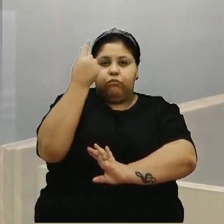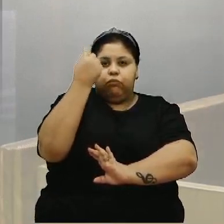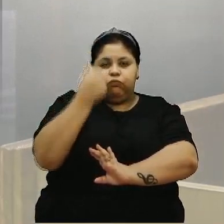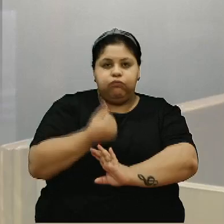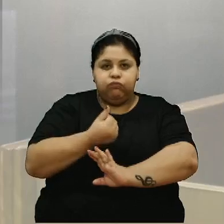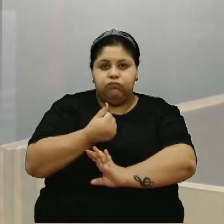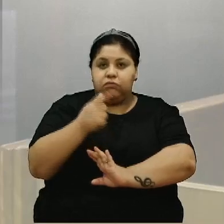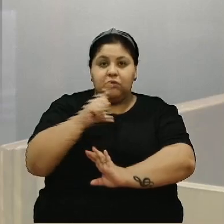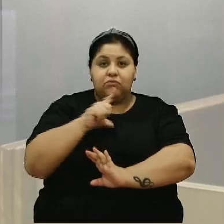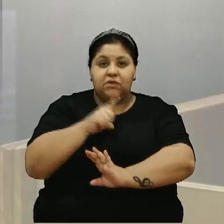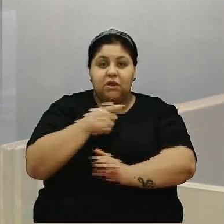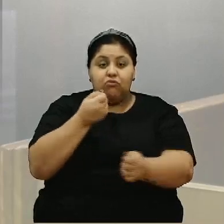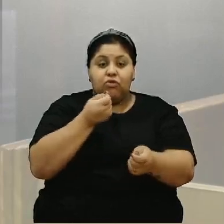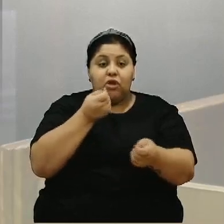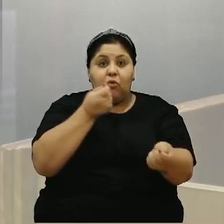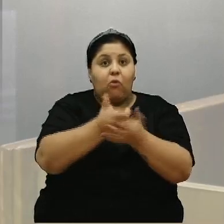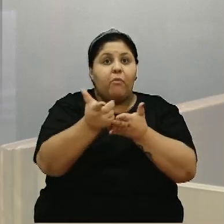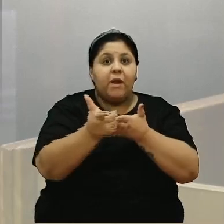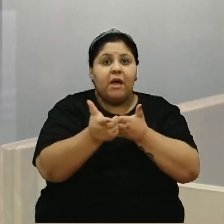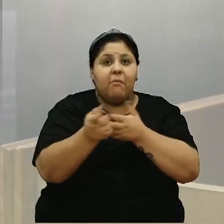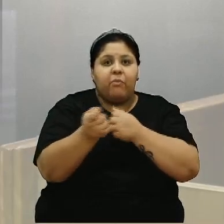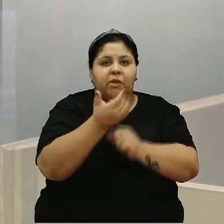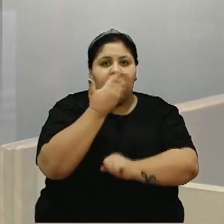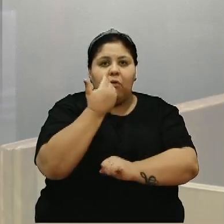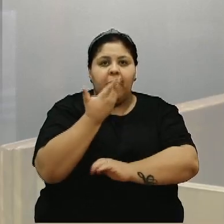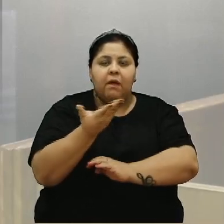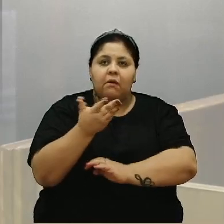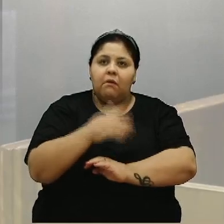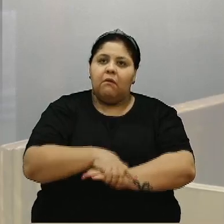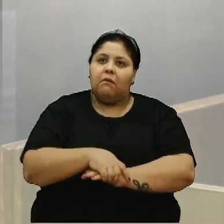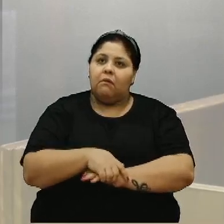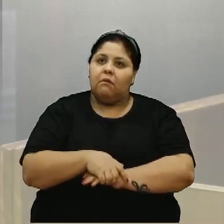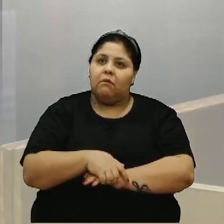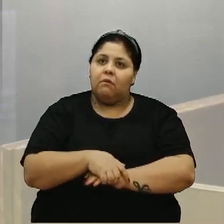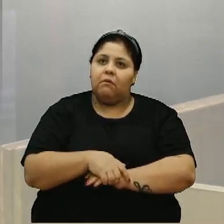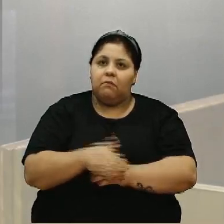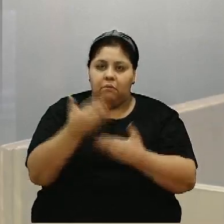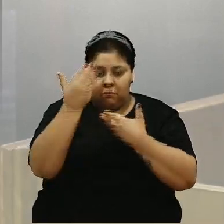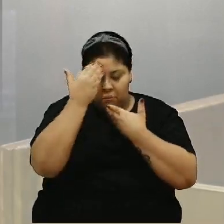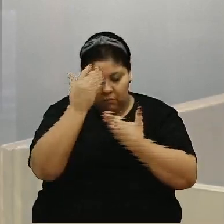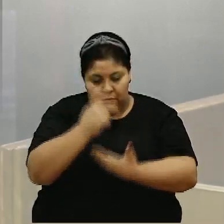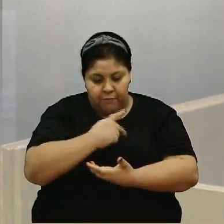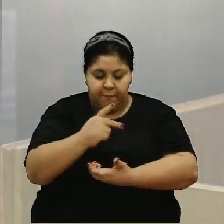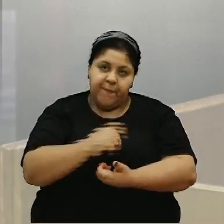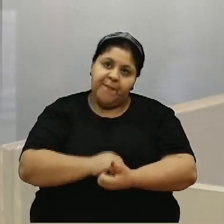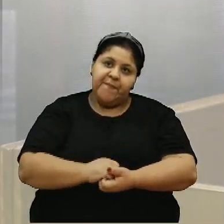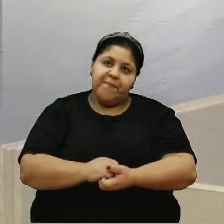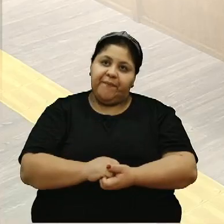vamos ter o que comprar para poder comer. Obrigado, senhora presidente.